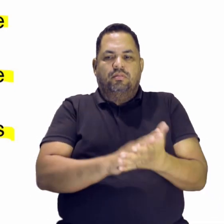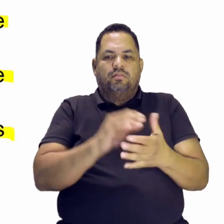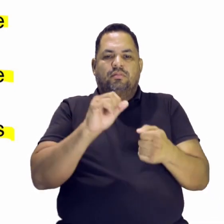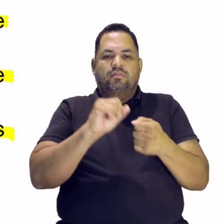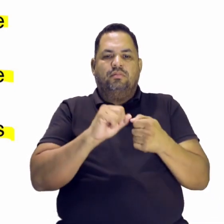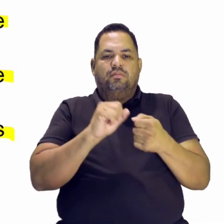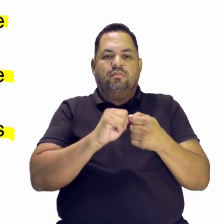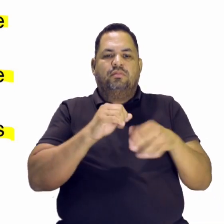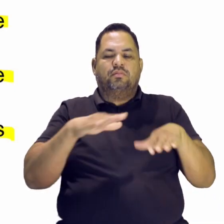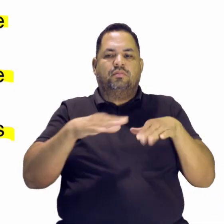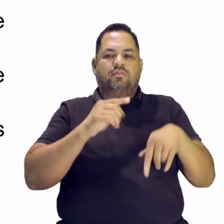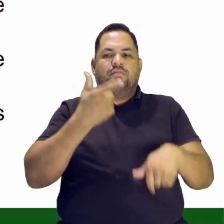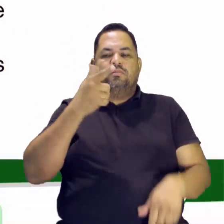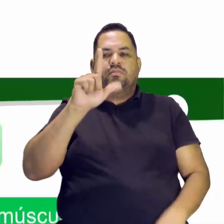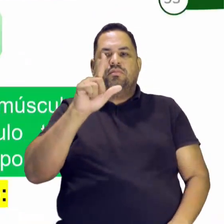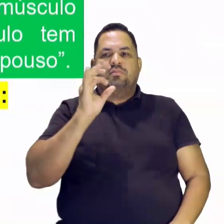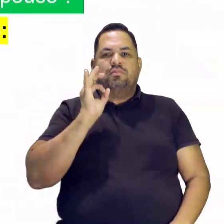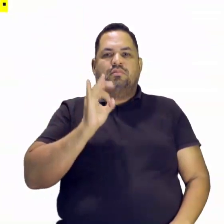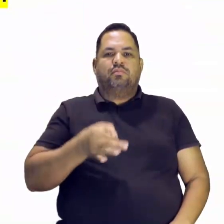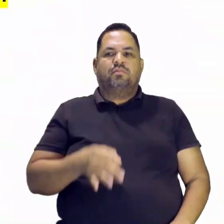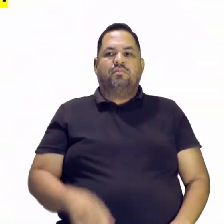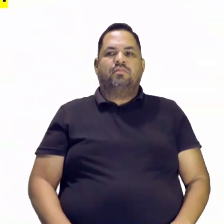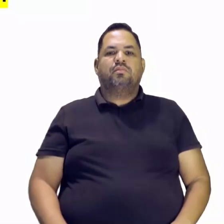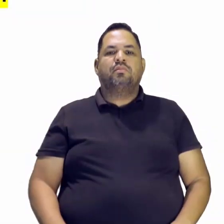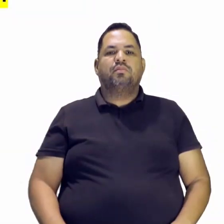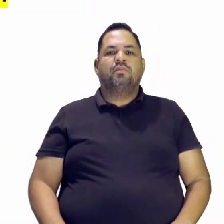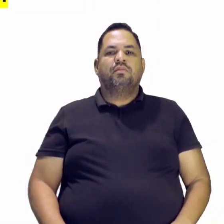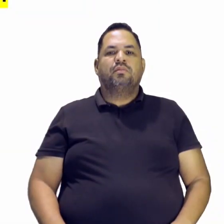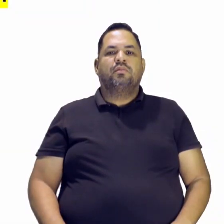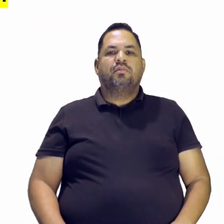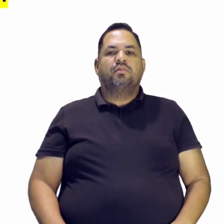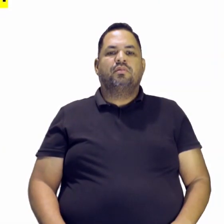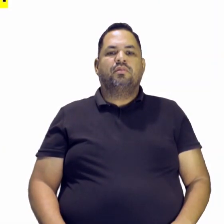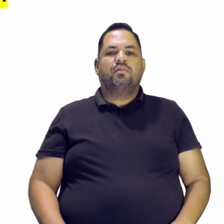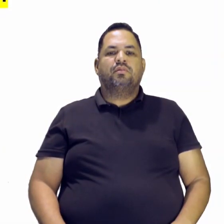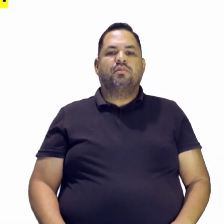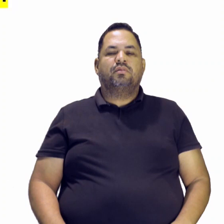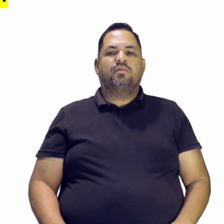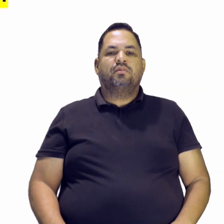movimento novamente, certo? Maravilha!